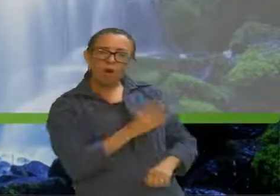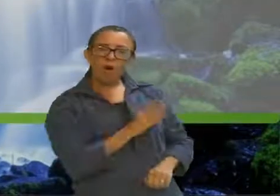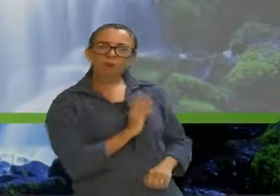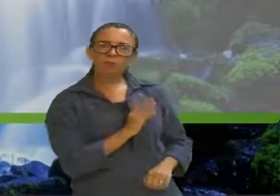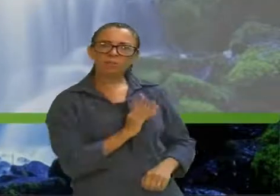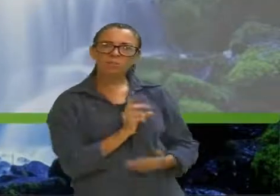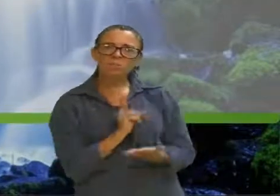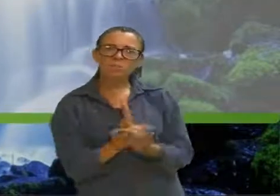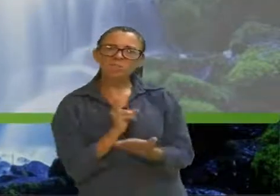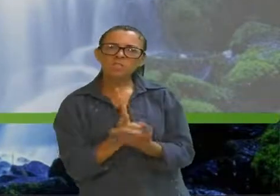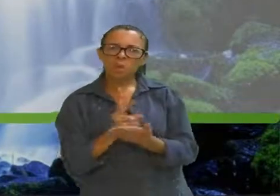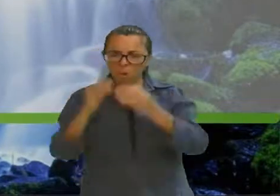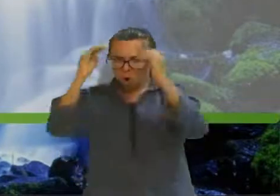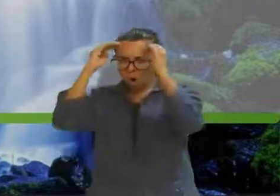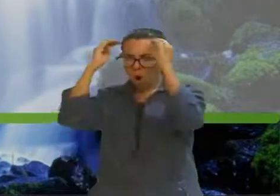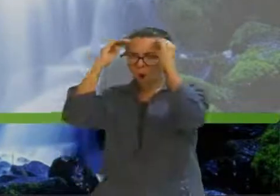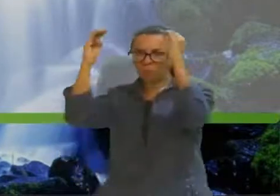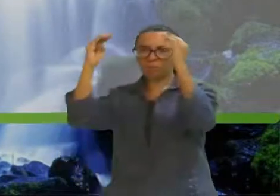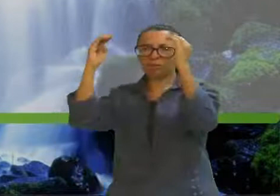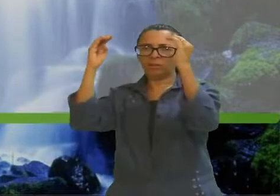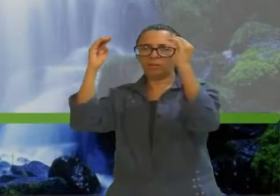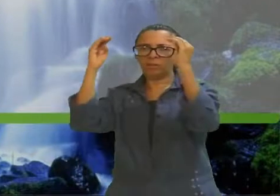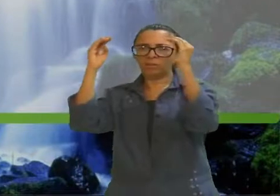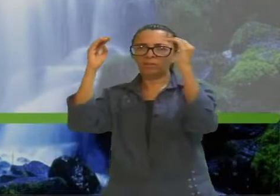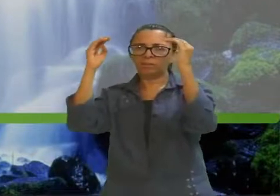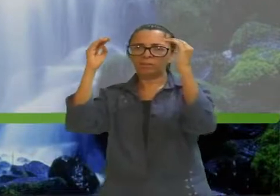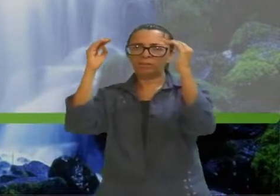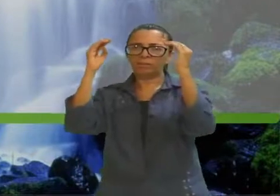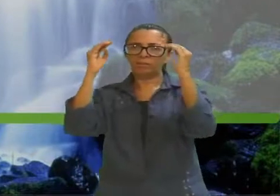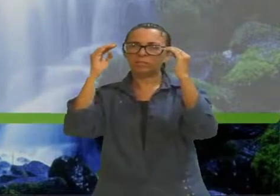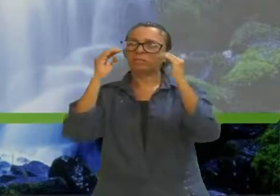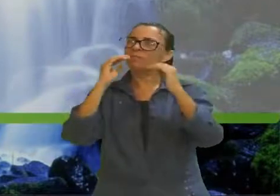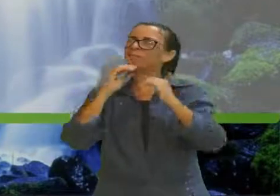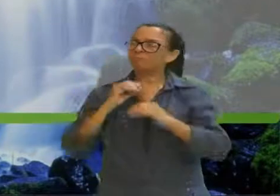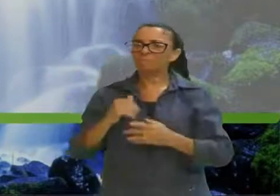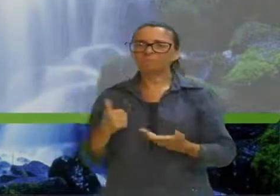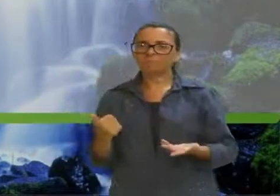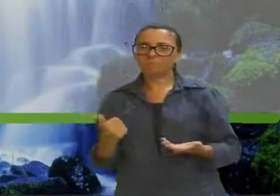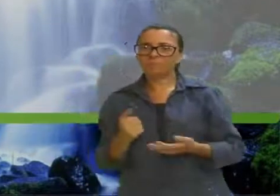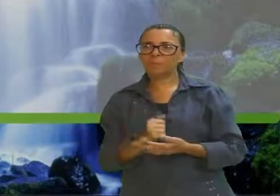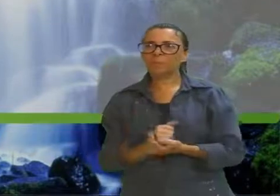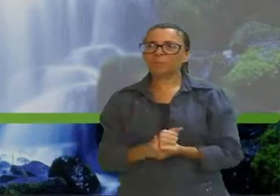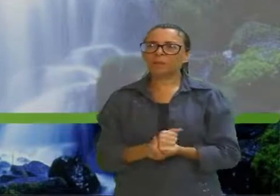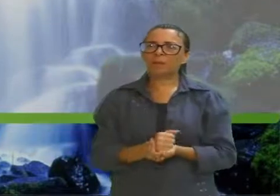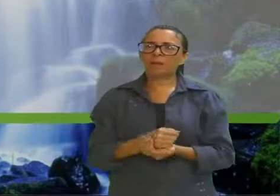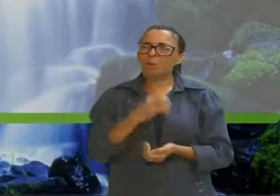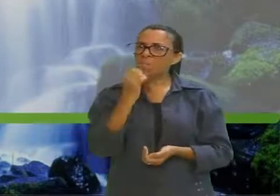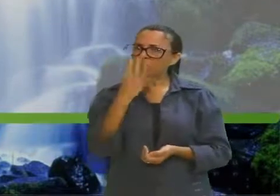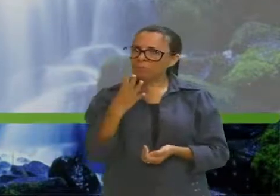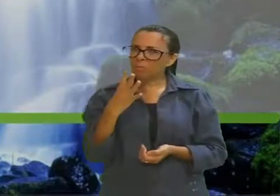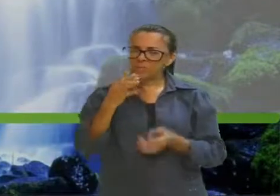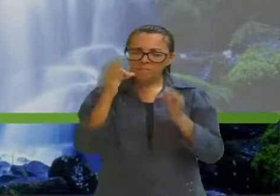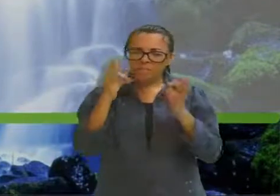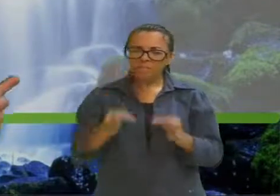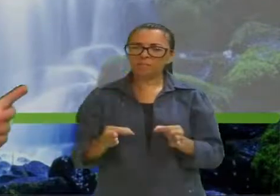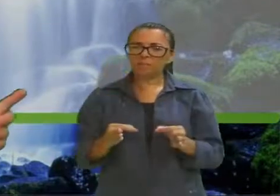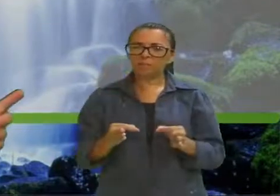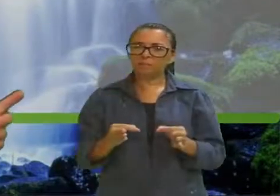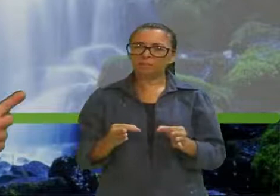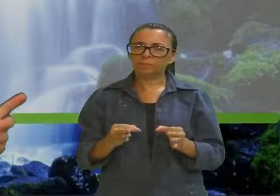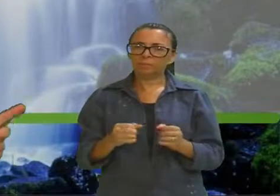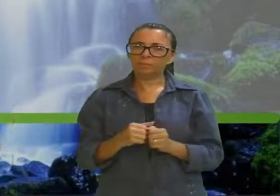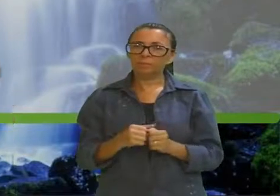Aquele que diz, eu o conheço, e não guarda os seus mandamentos, é